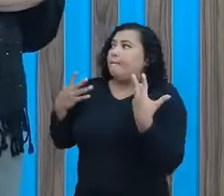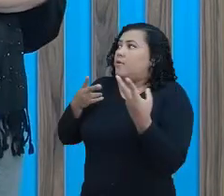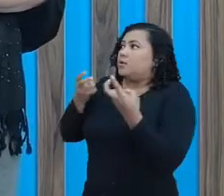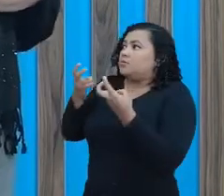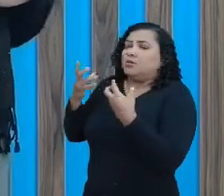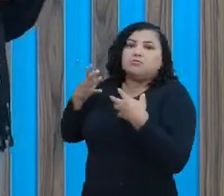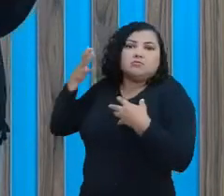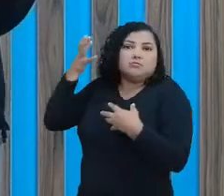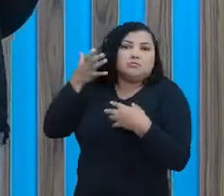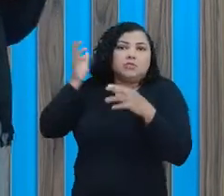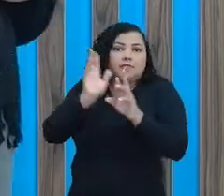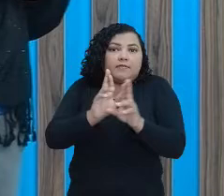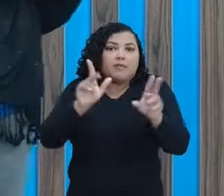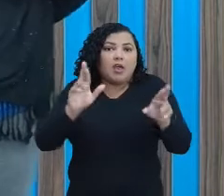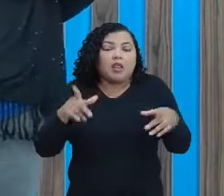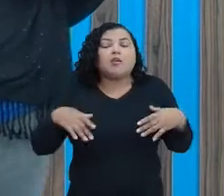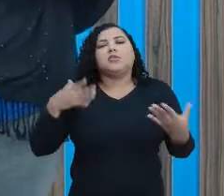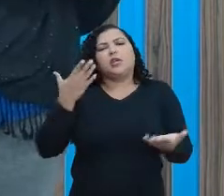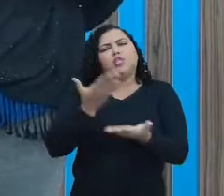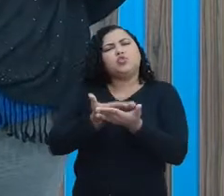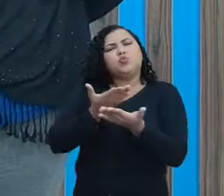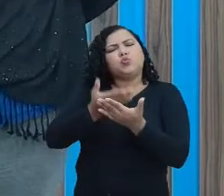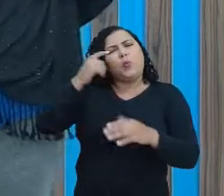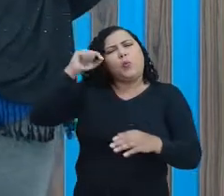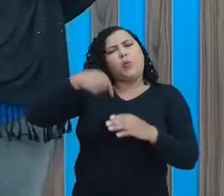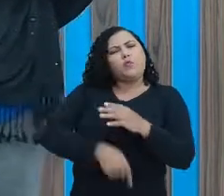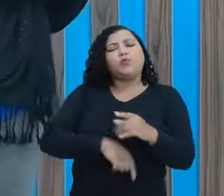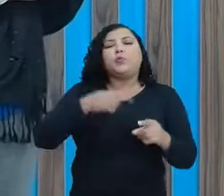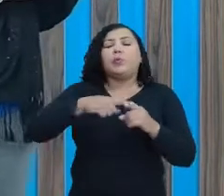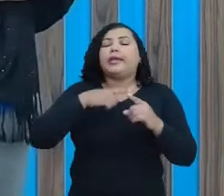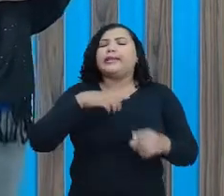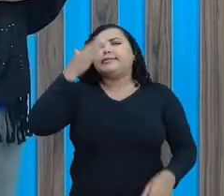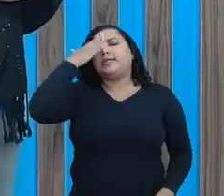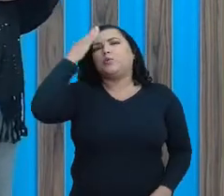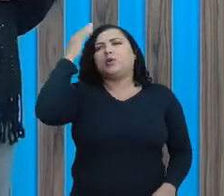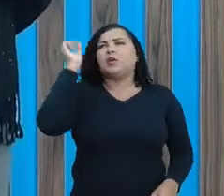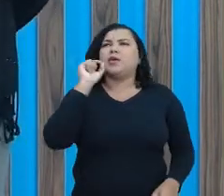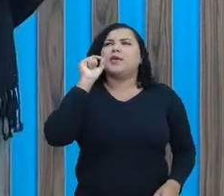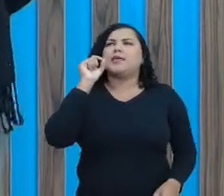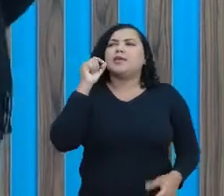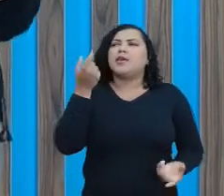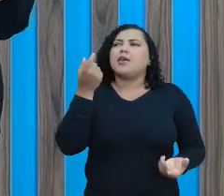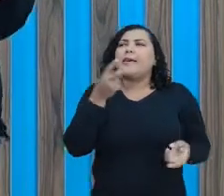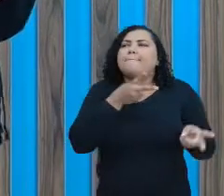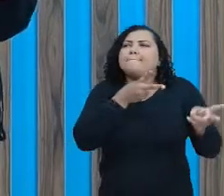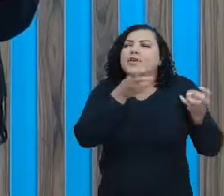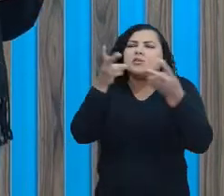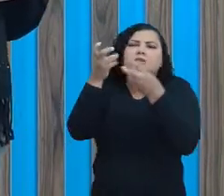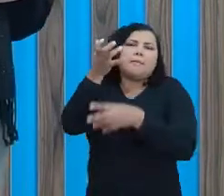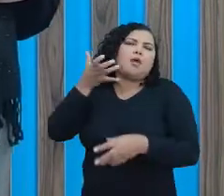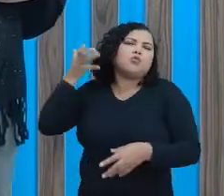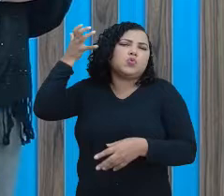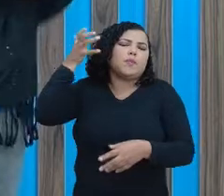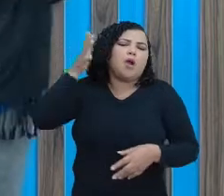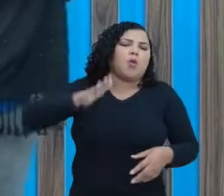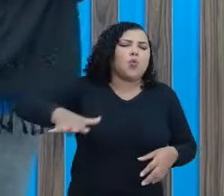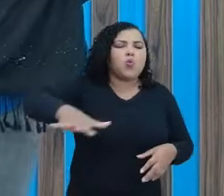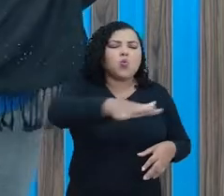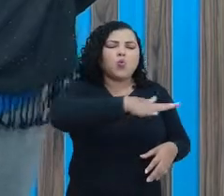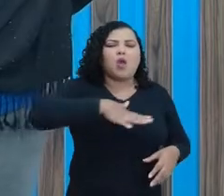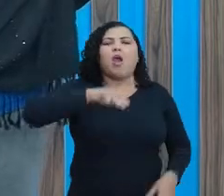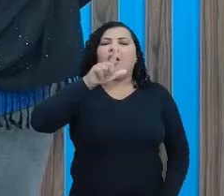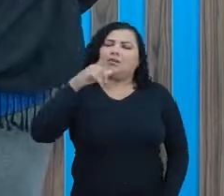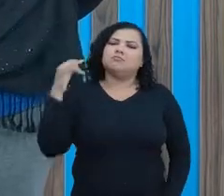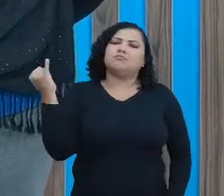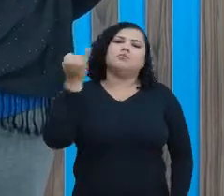essa questão, porque ele entende que a paisagem sonora é muito importante, a compreensão desse conceito, para